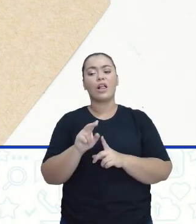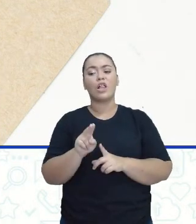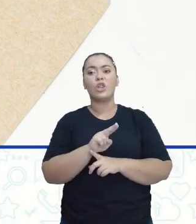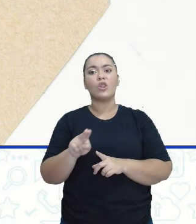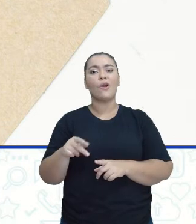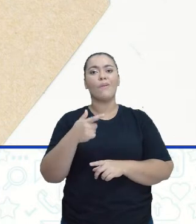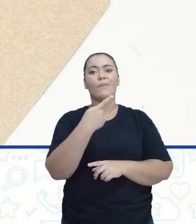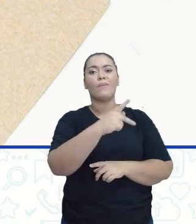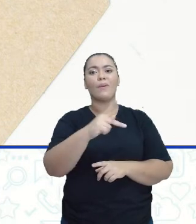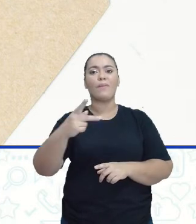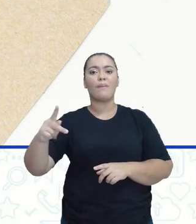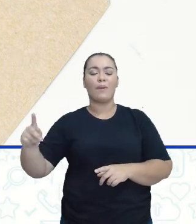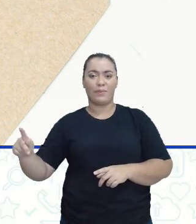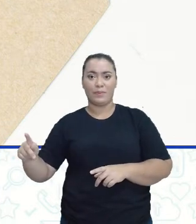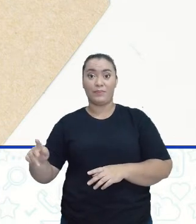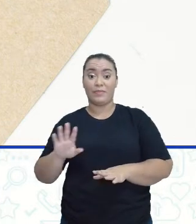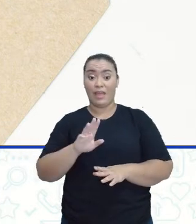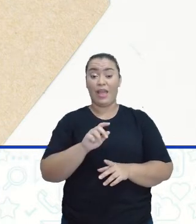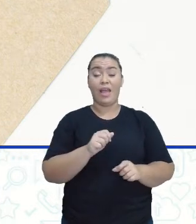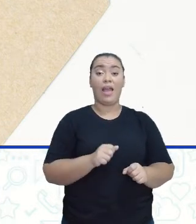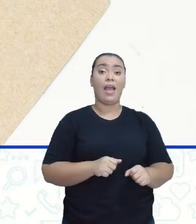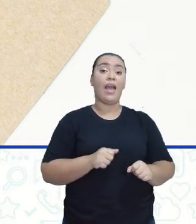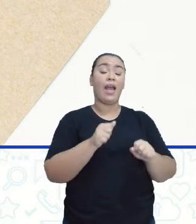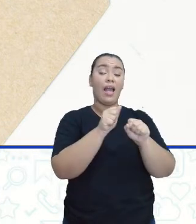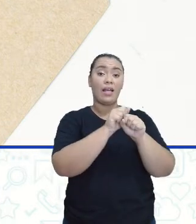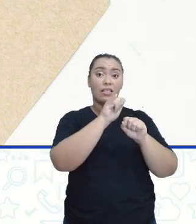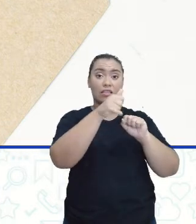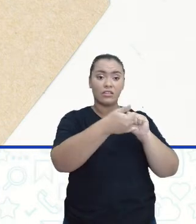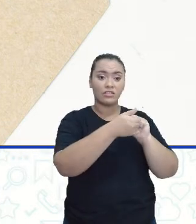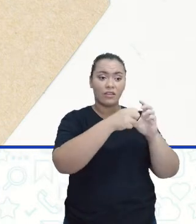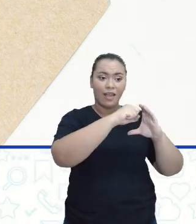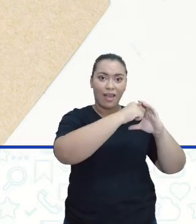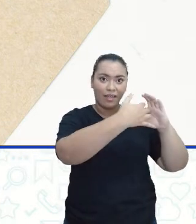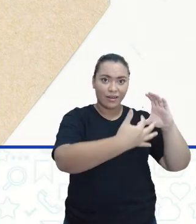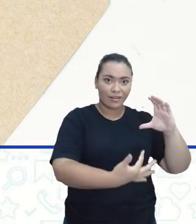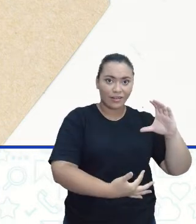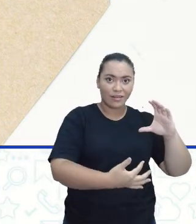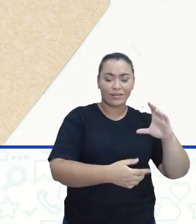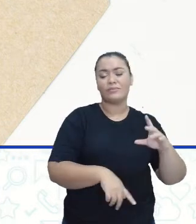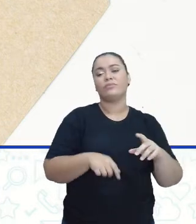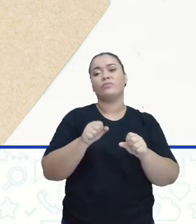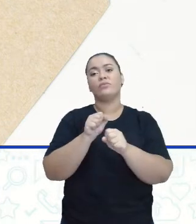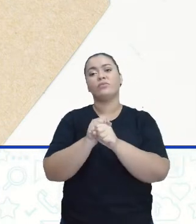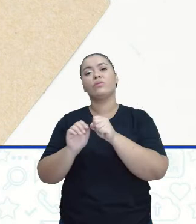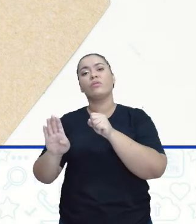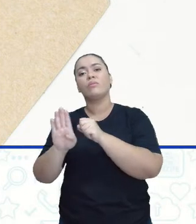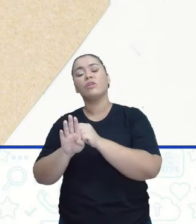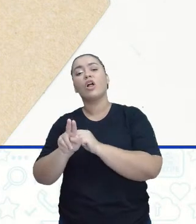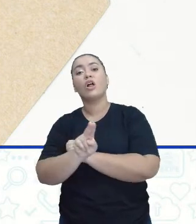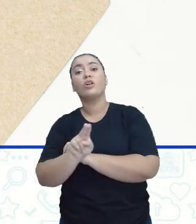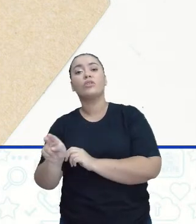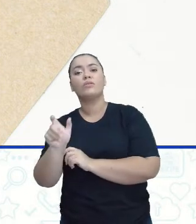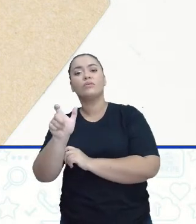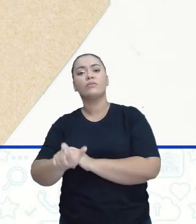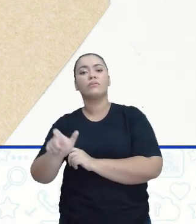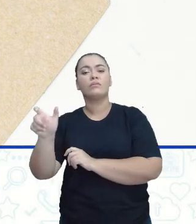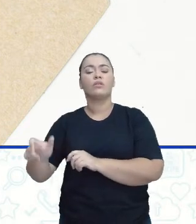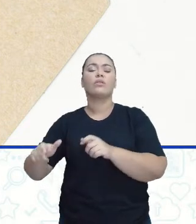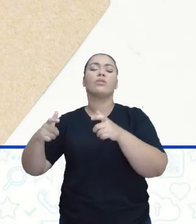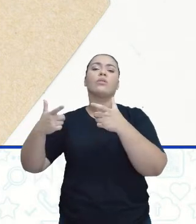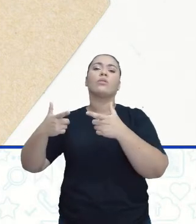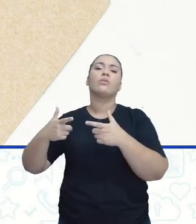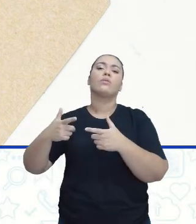seres. Então, enquanto os adjetivos caracterizam esses seres, os substantivos os nomeiam. Então, seres,